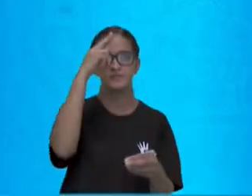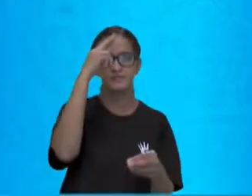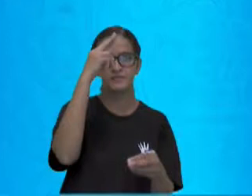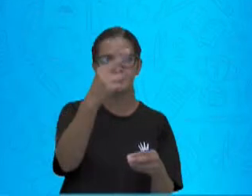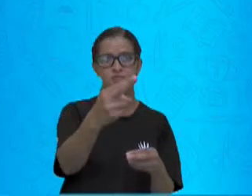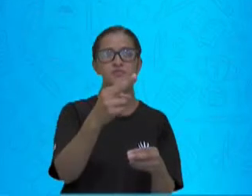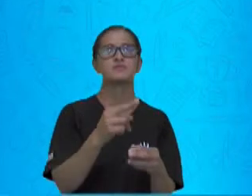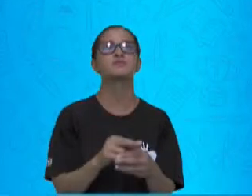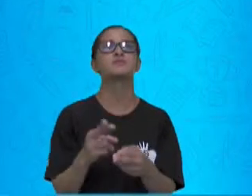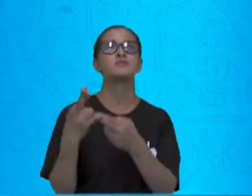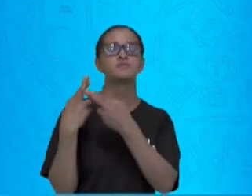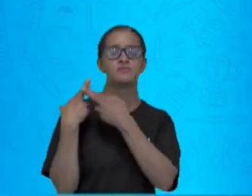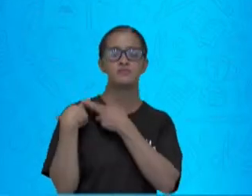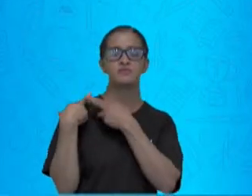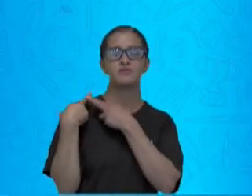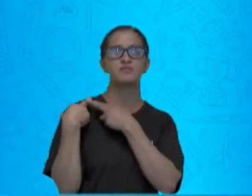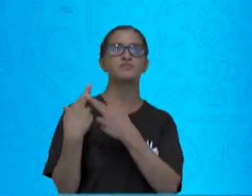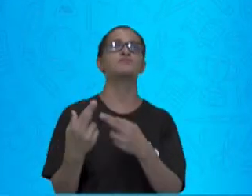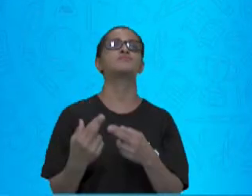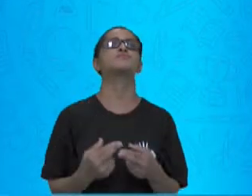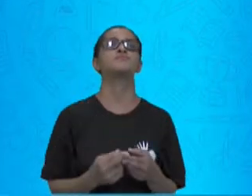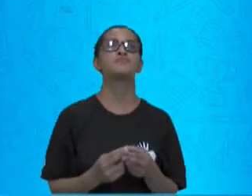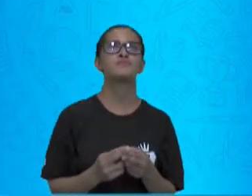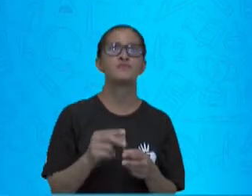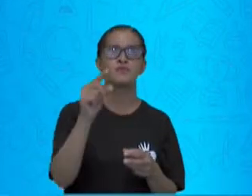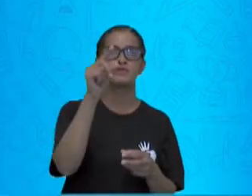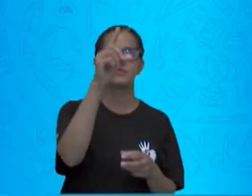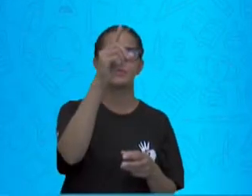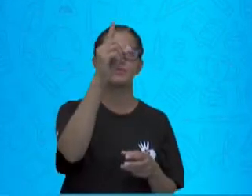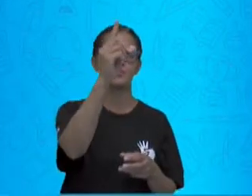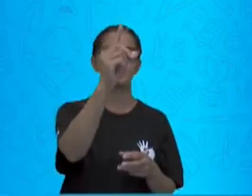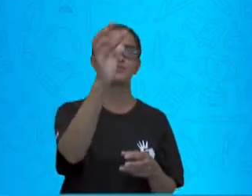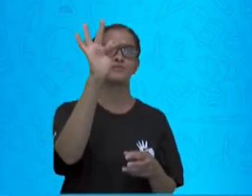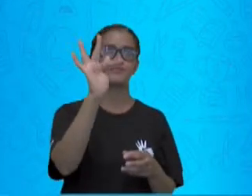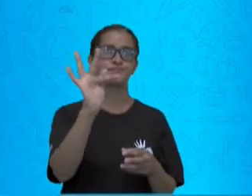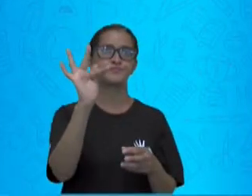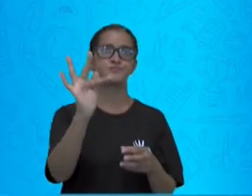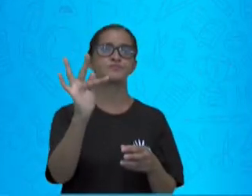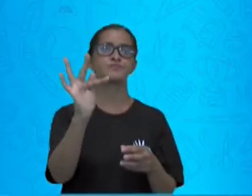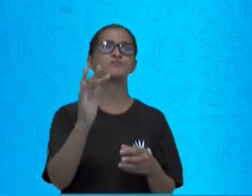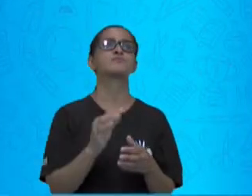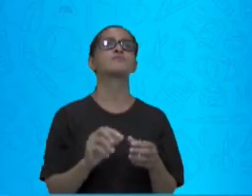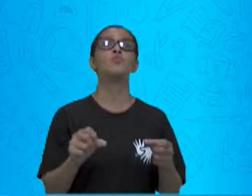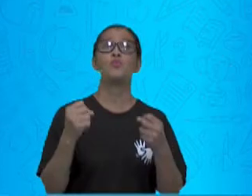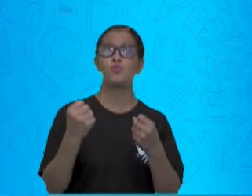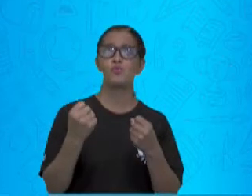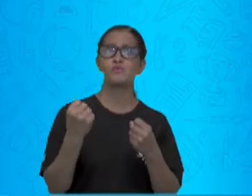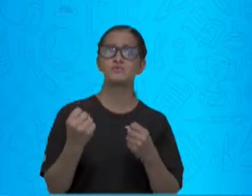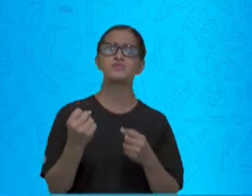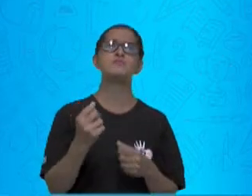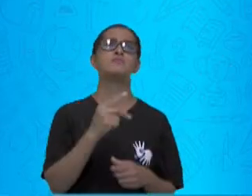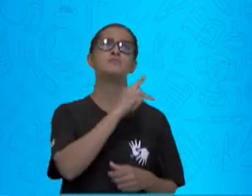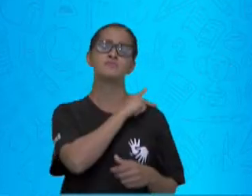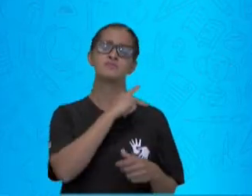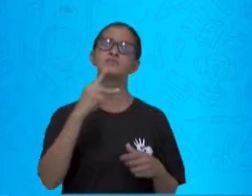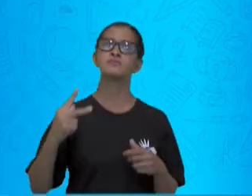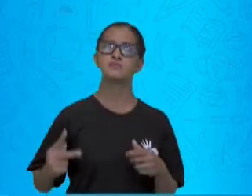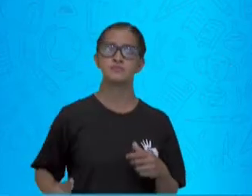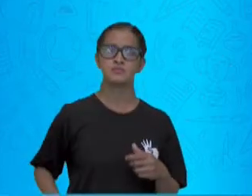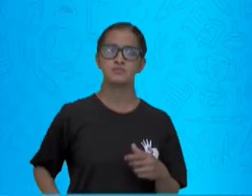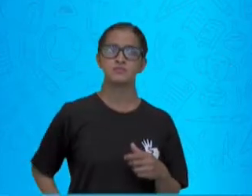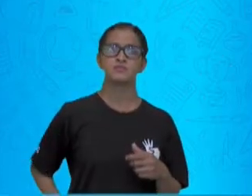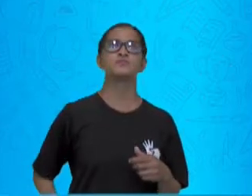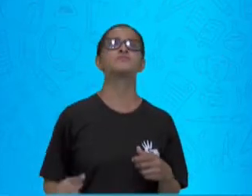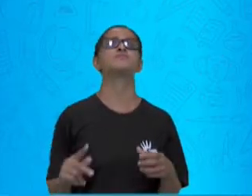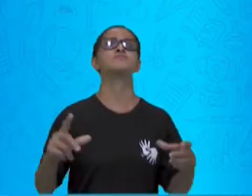O Distrito Federal é a sede do Poder Federal, como eu falei, é onde se encontra o nosso presidente, A